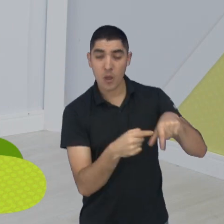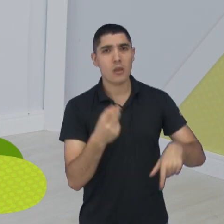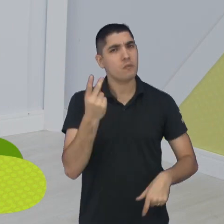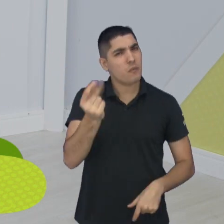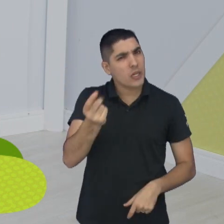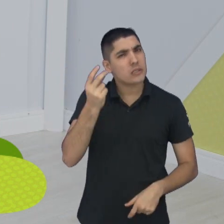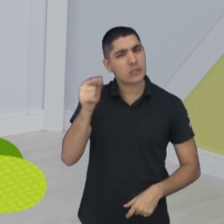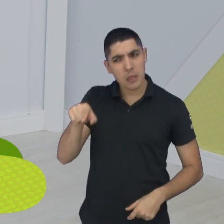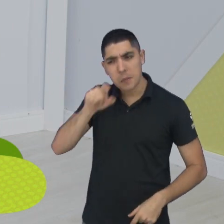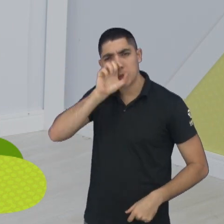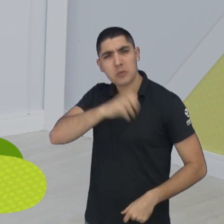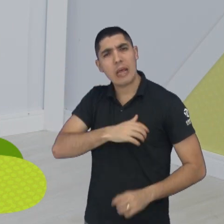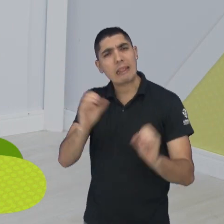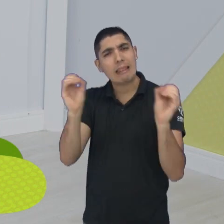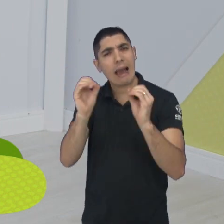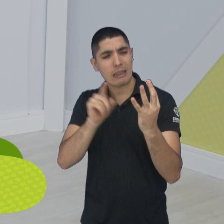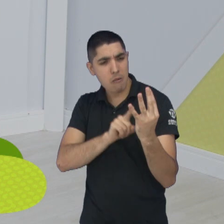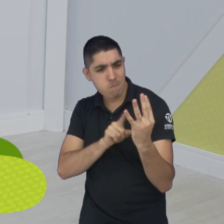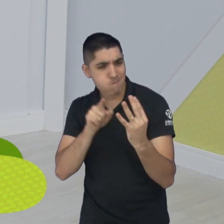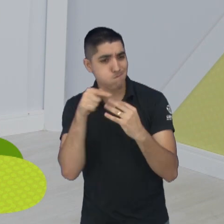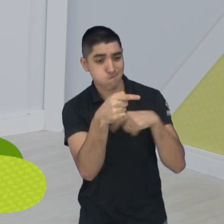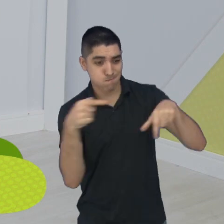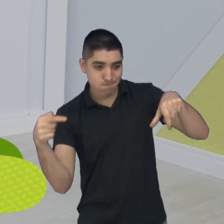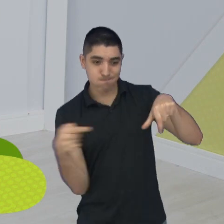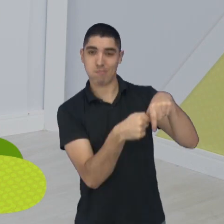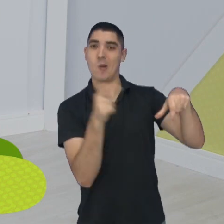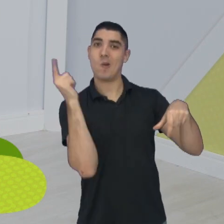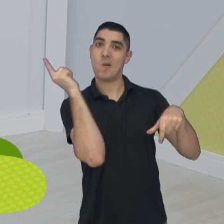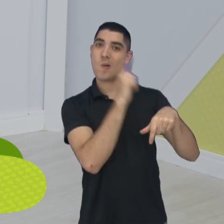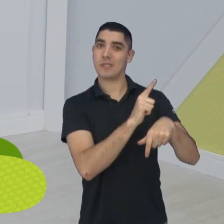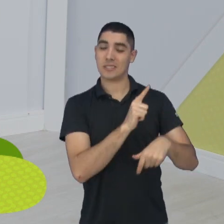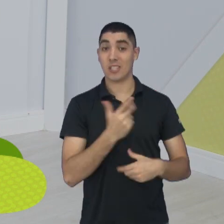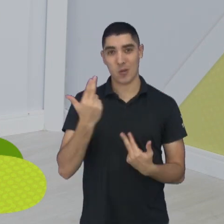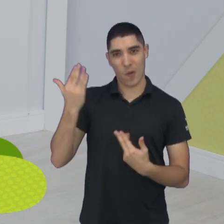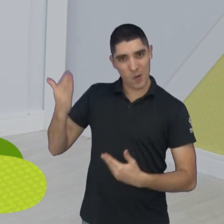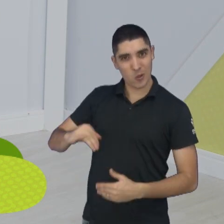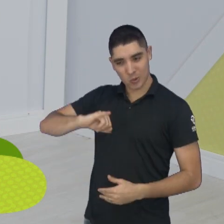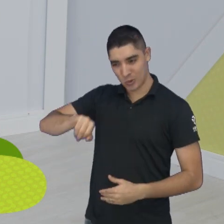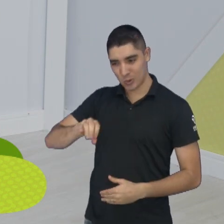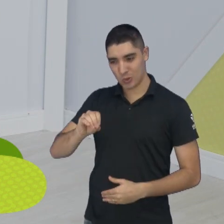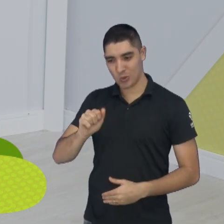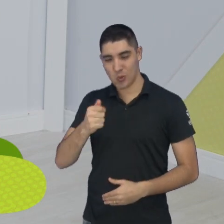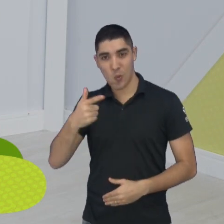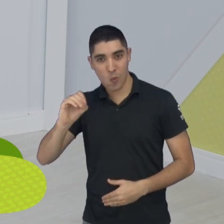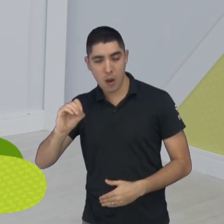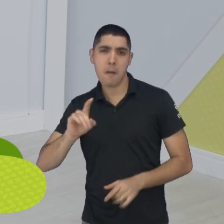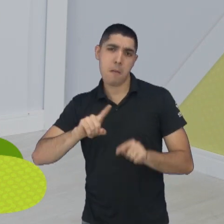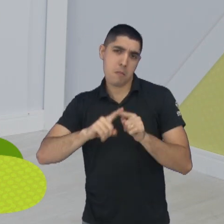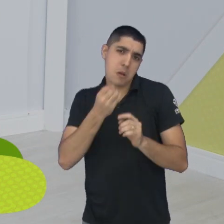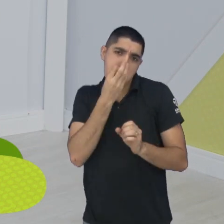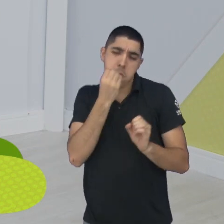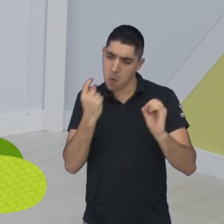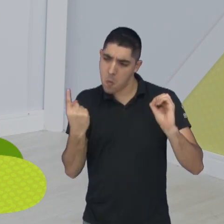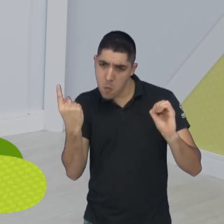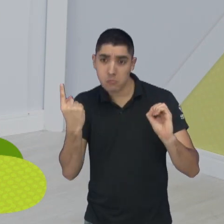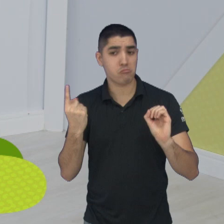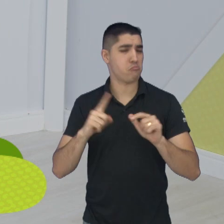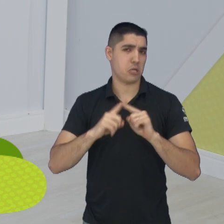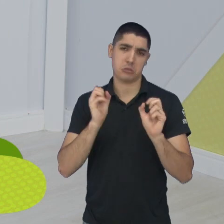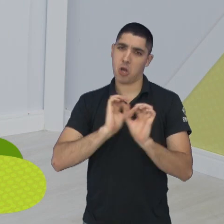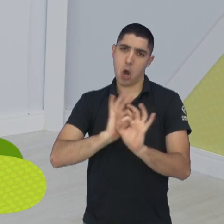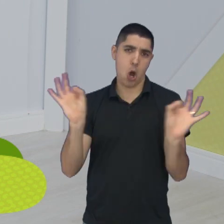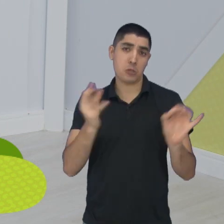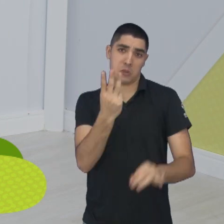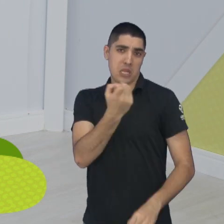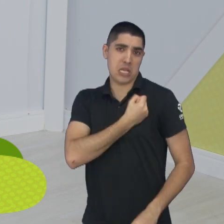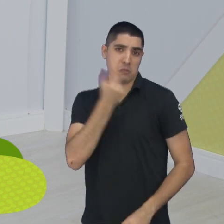falta do São José numa cobrança direta como foi essa do João Gabriel. Resultado magro, mas o resultado que vale os mesmos 3 pontos se o jogo